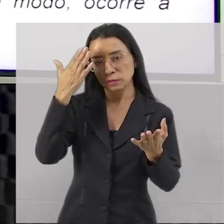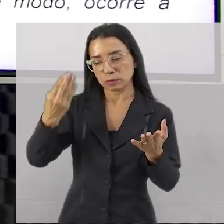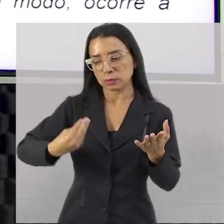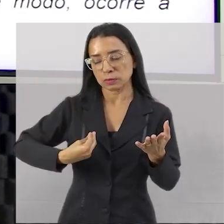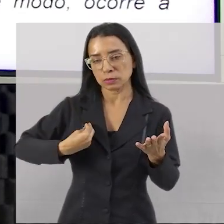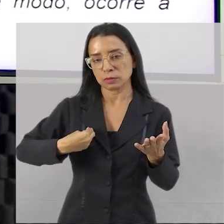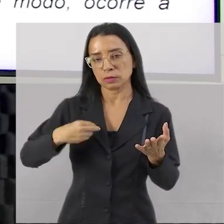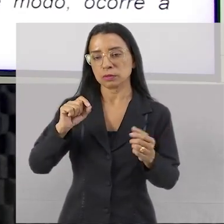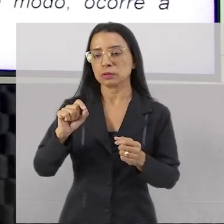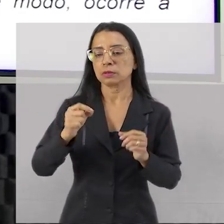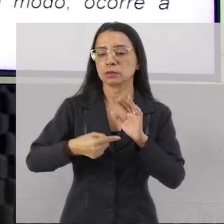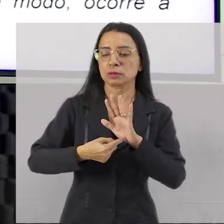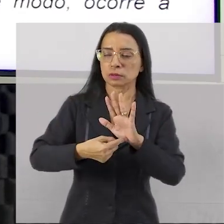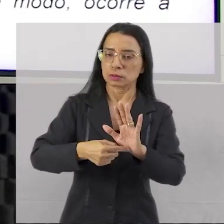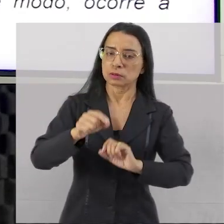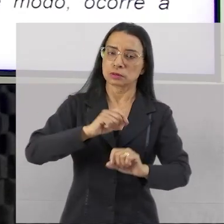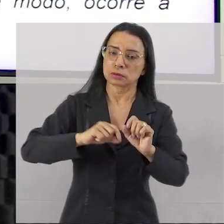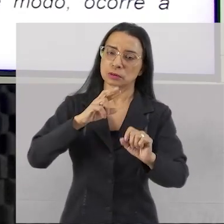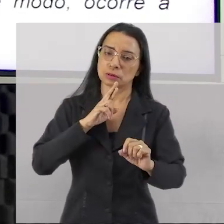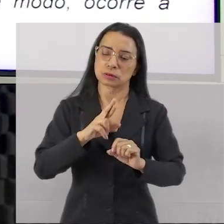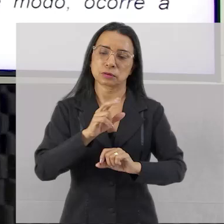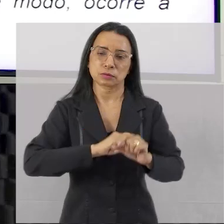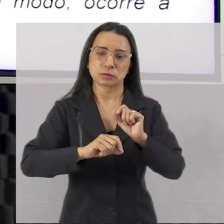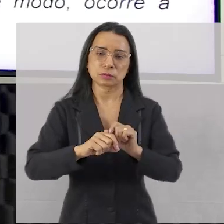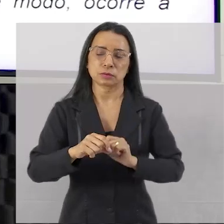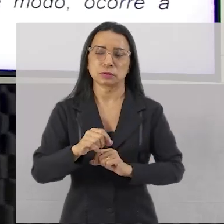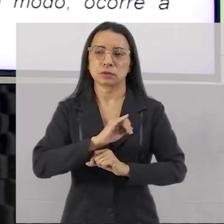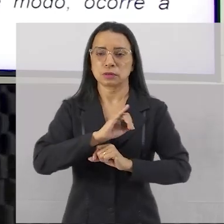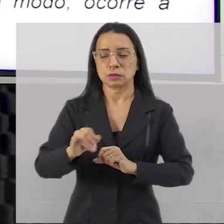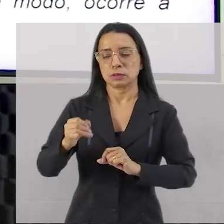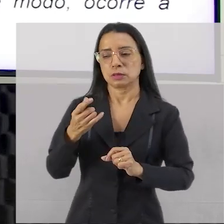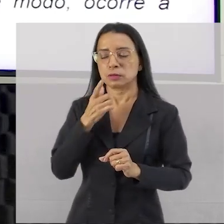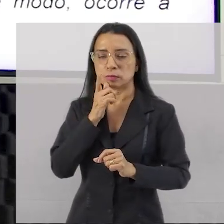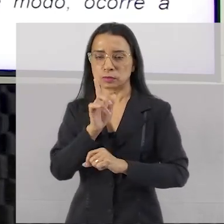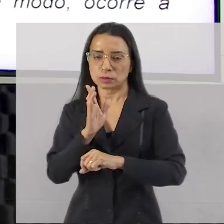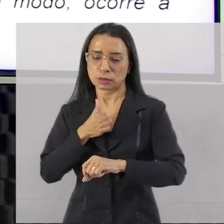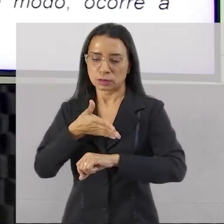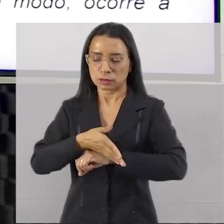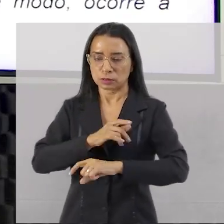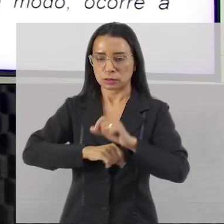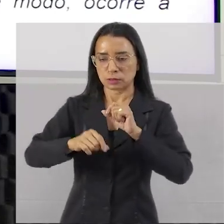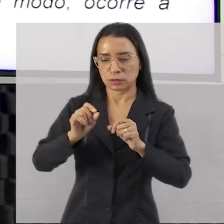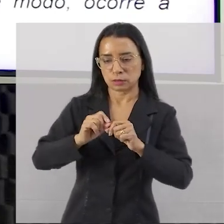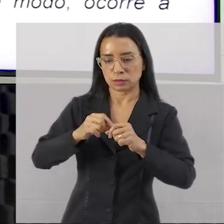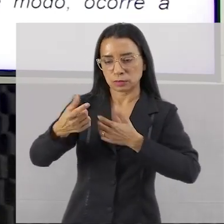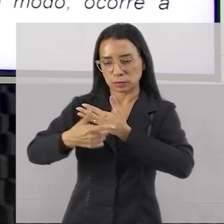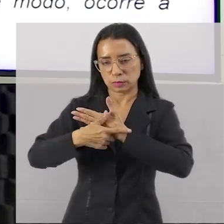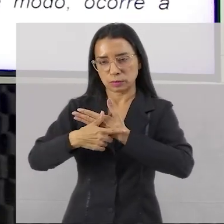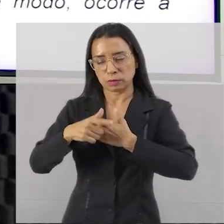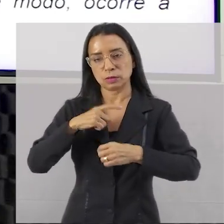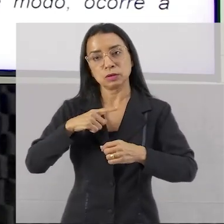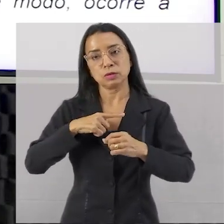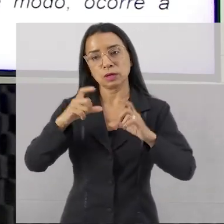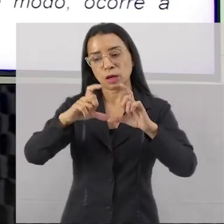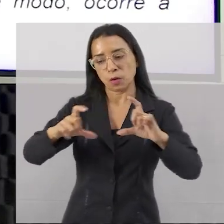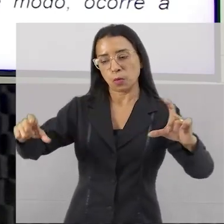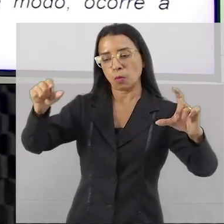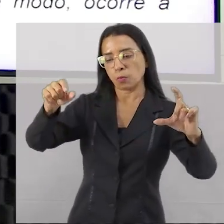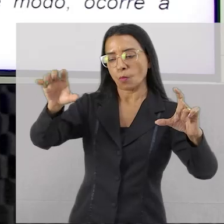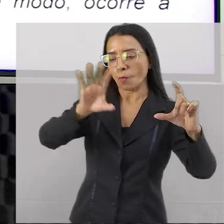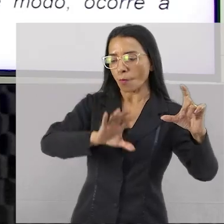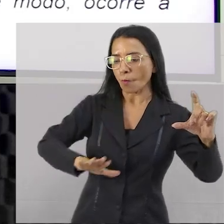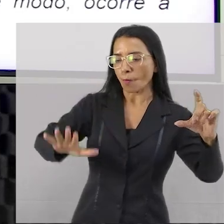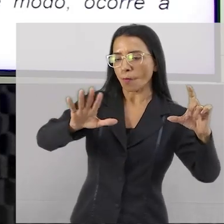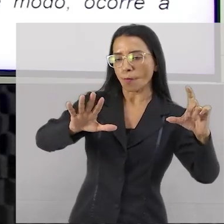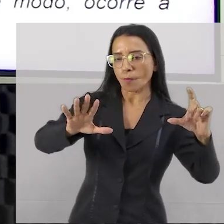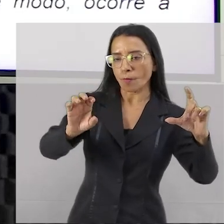vai apresentar uma consequência. Se a literatura não consegue entrar e exercer o seu papel, eu vou ter uma lacuna. Essa lacuna